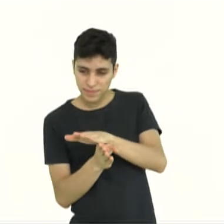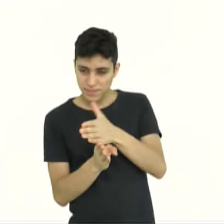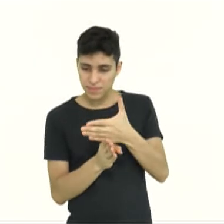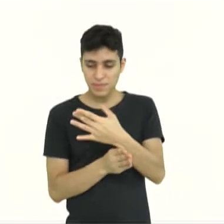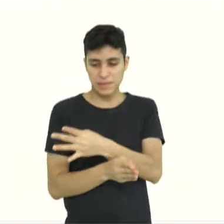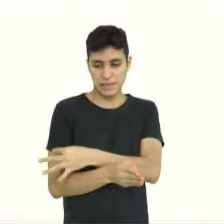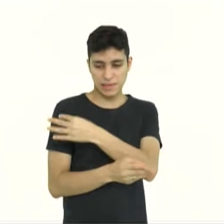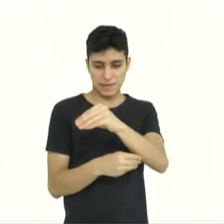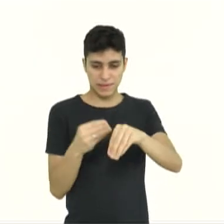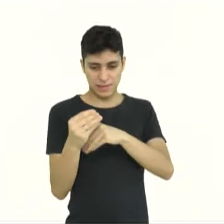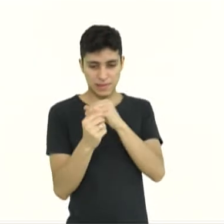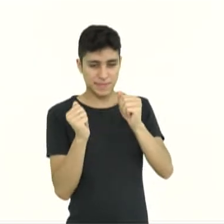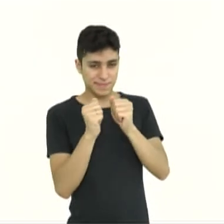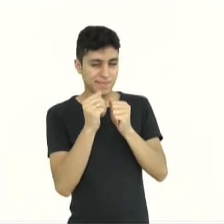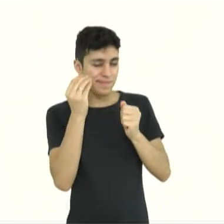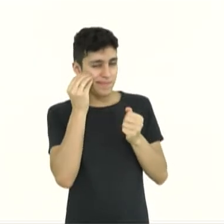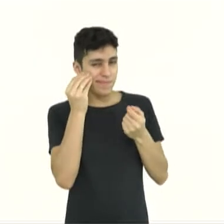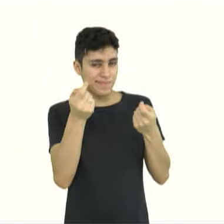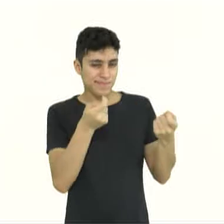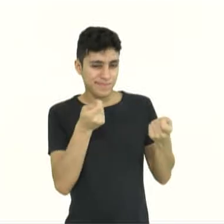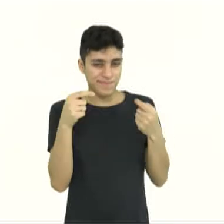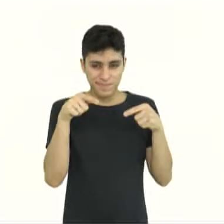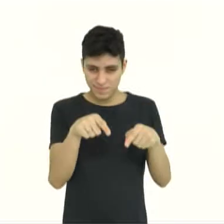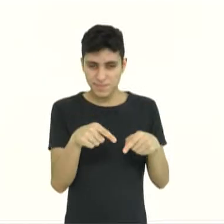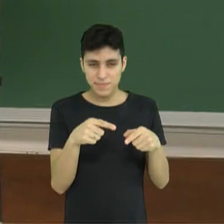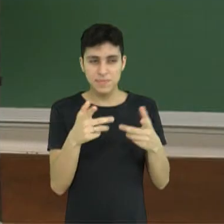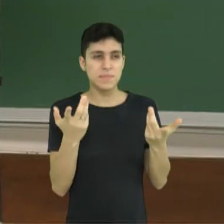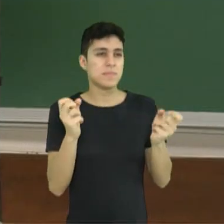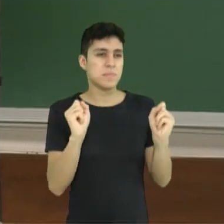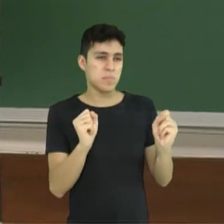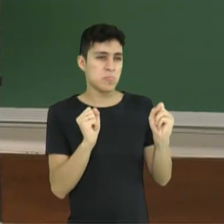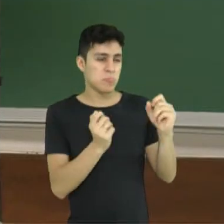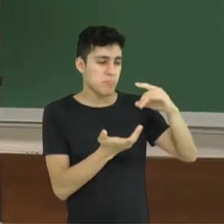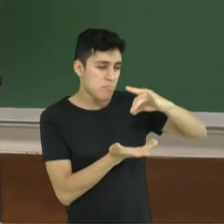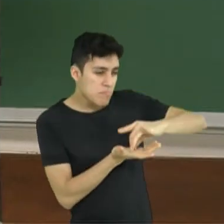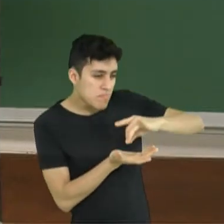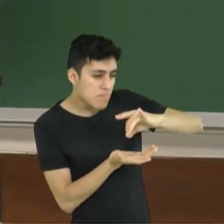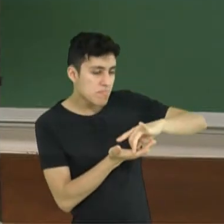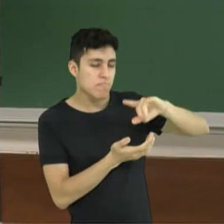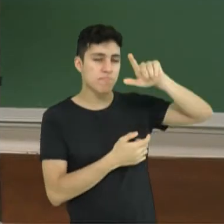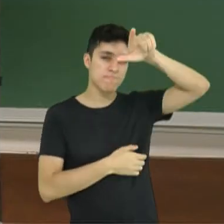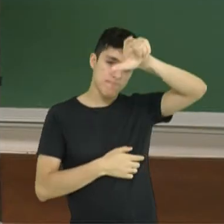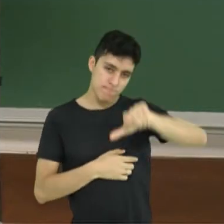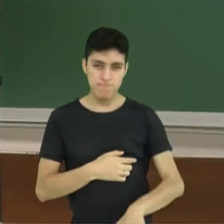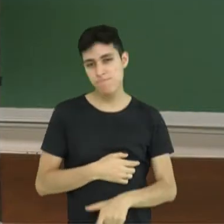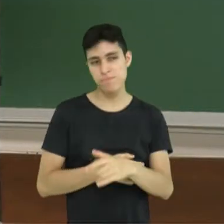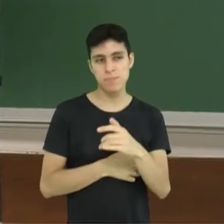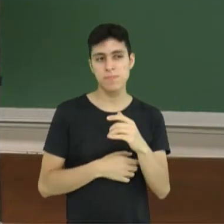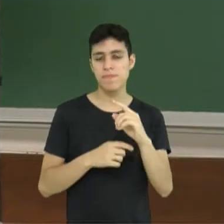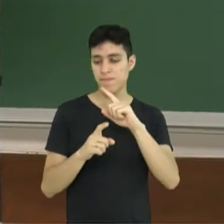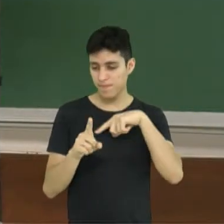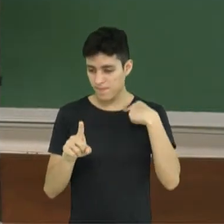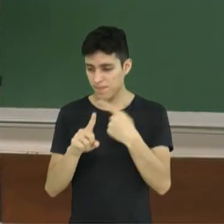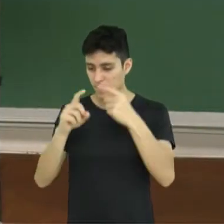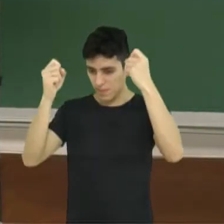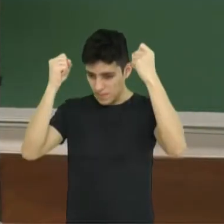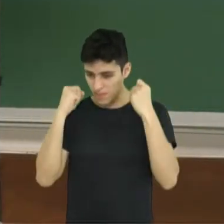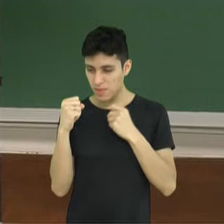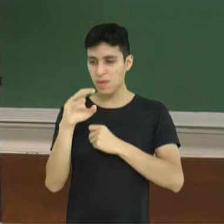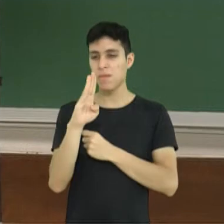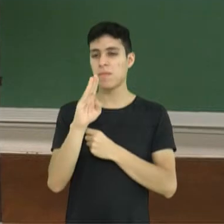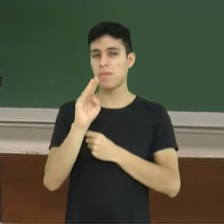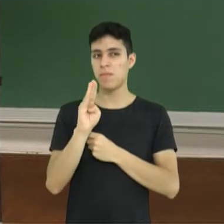para manipulação desses bonecos. Você pode misturar com personagens reais, né? Como os próprios bonecos, fica bem bacana.